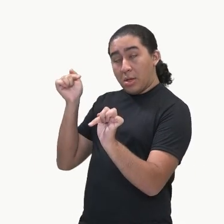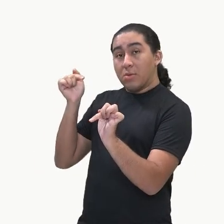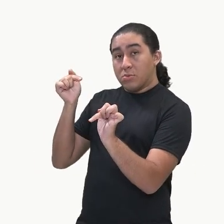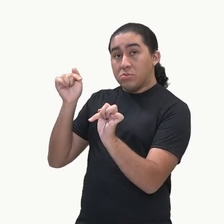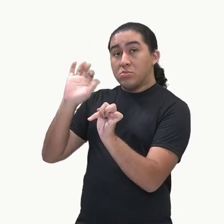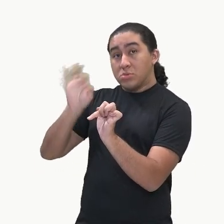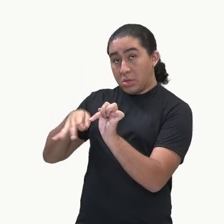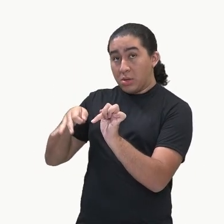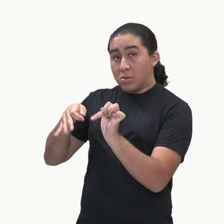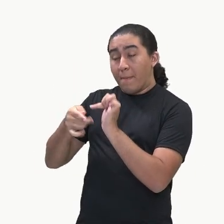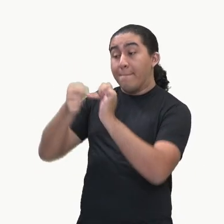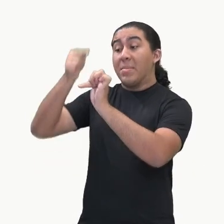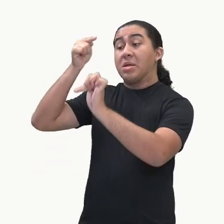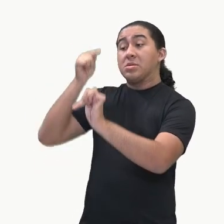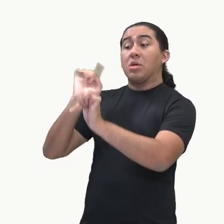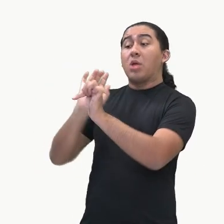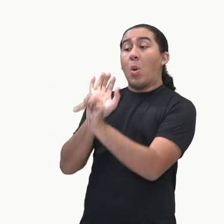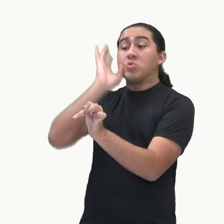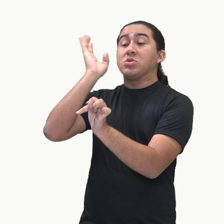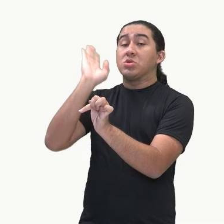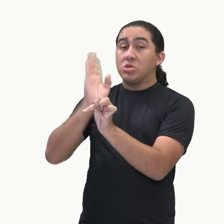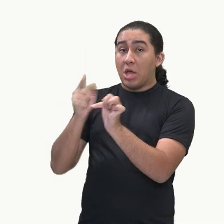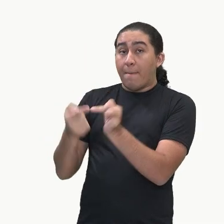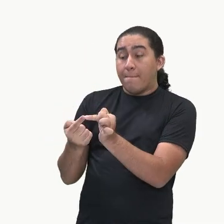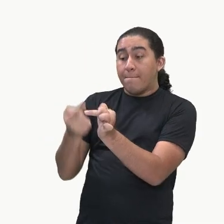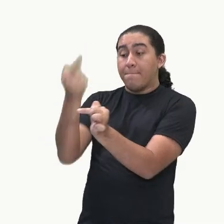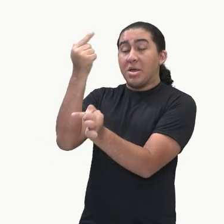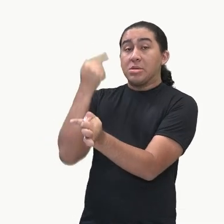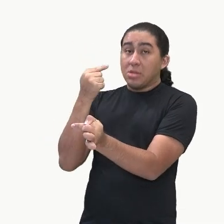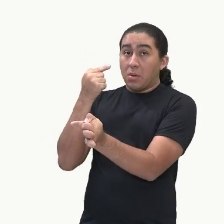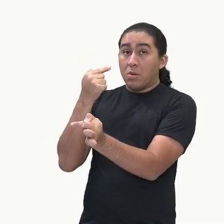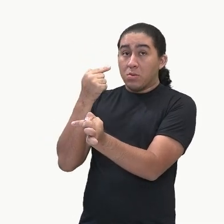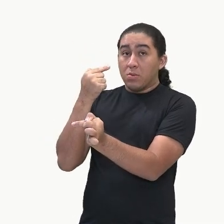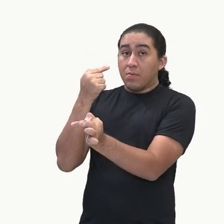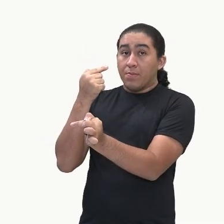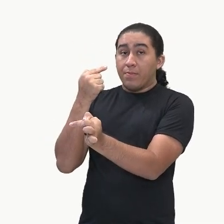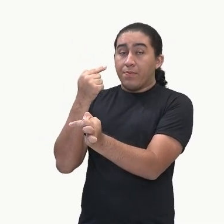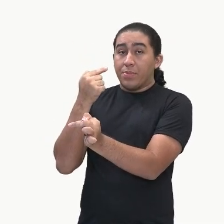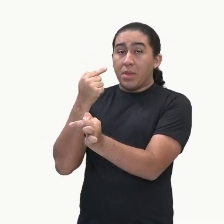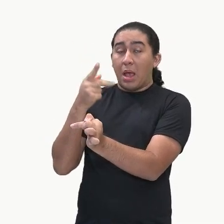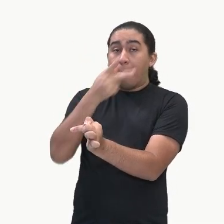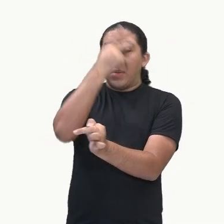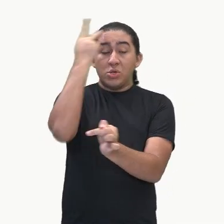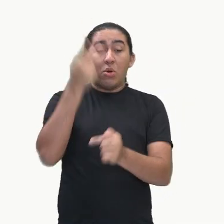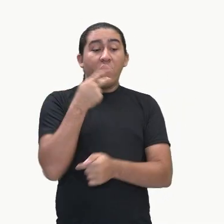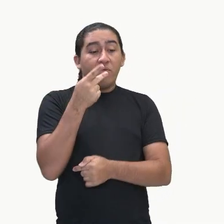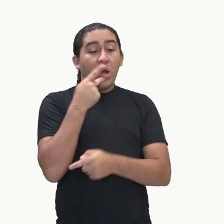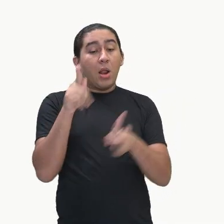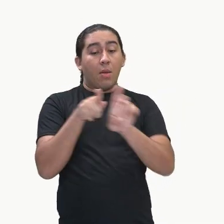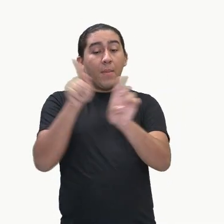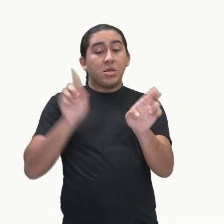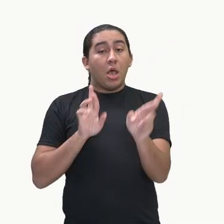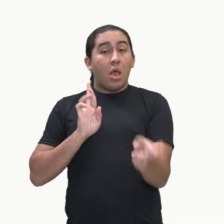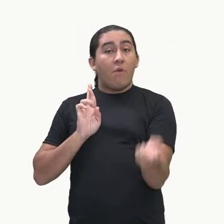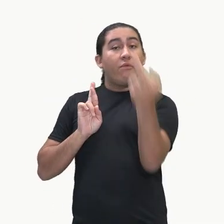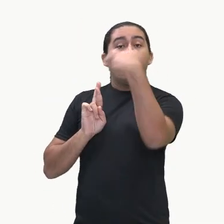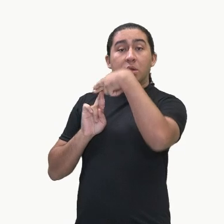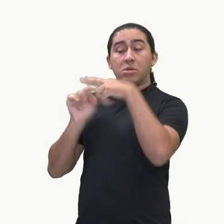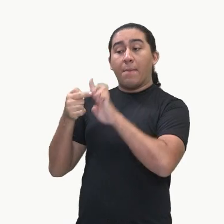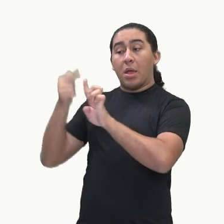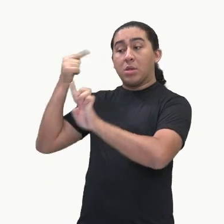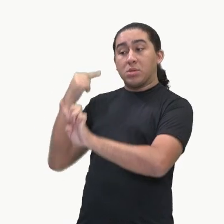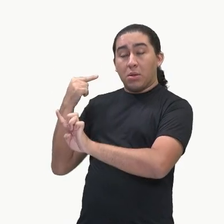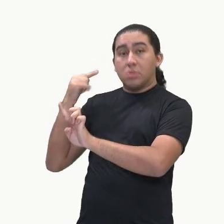passada, já aconteceu no momento da fala. Temos mais um verbo aqui,